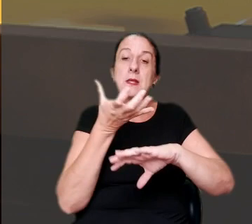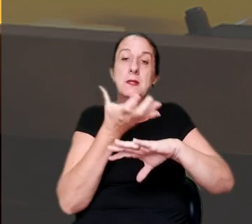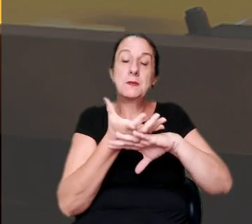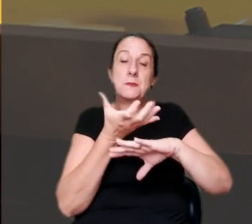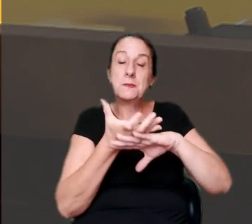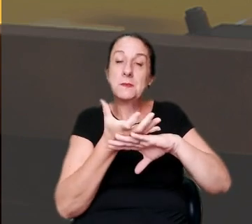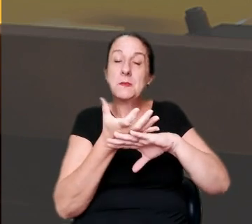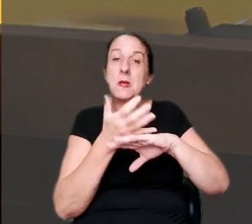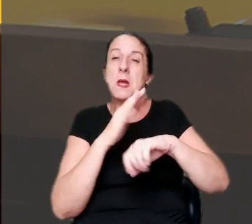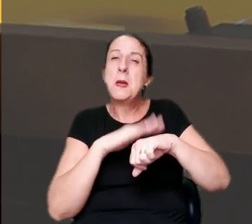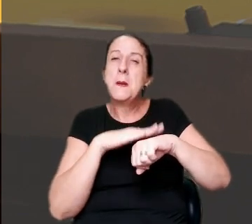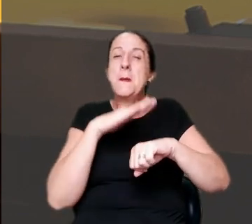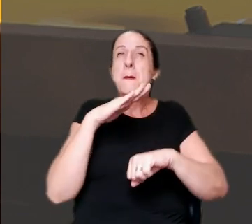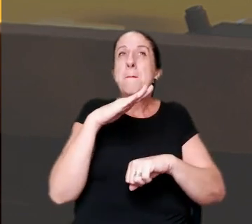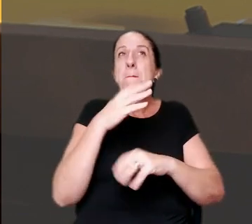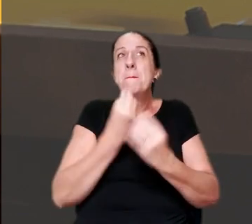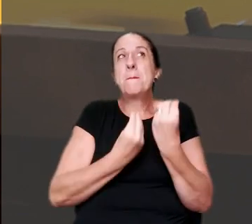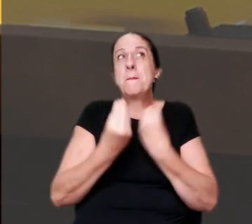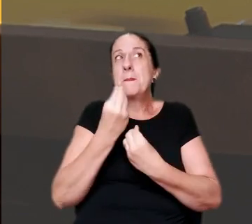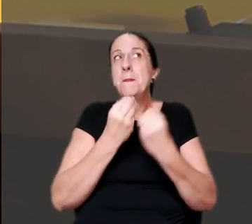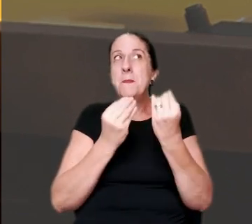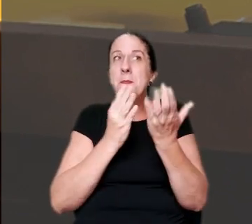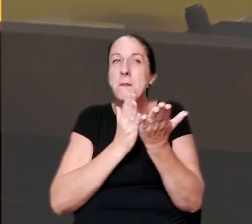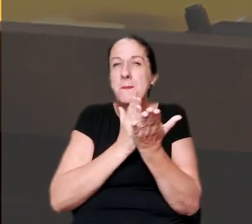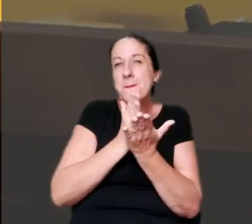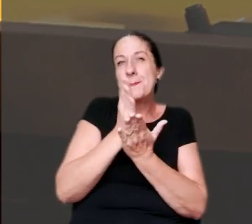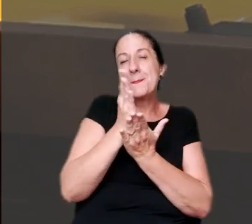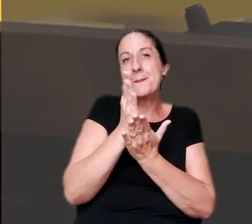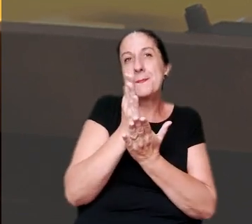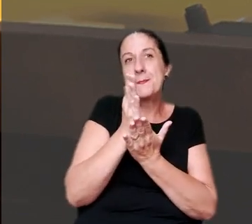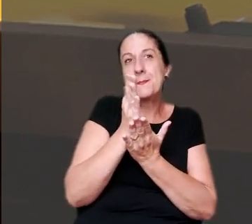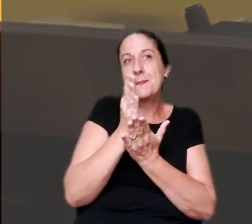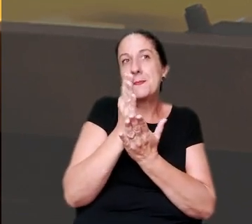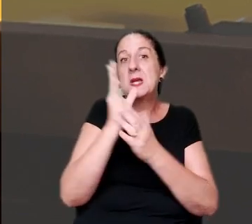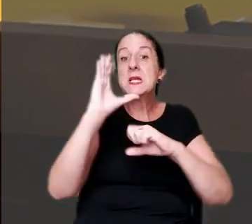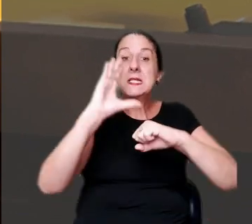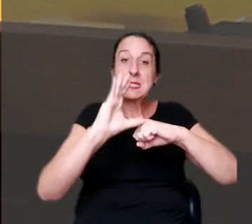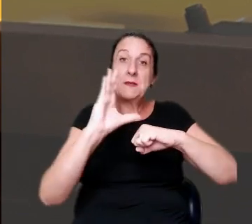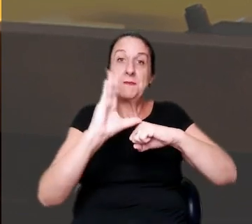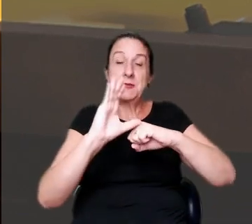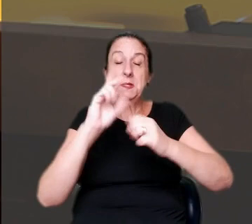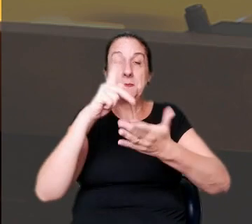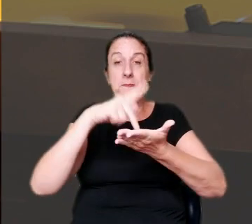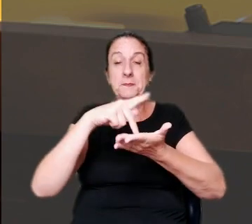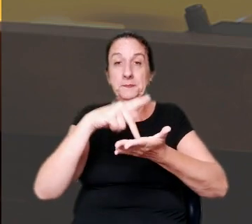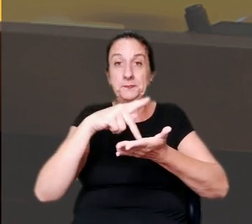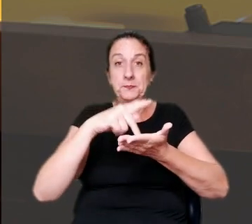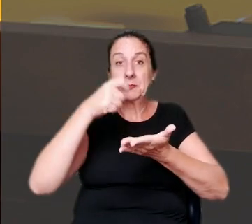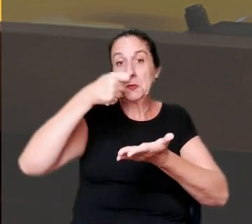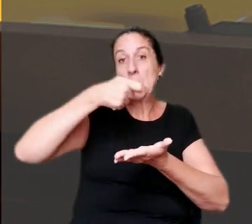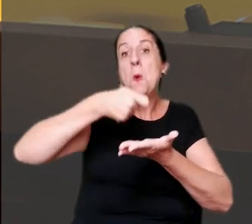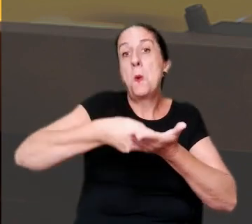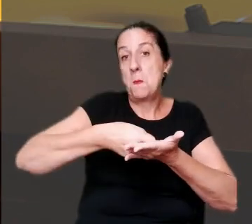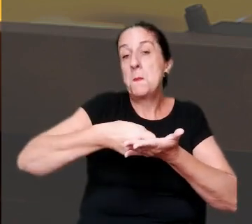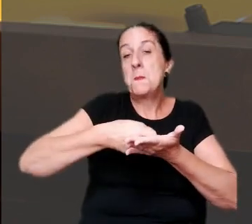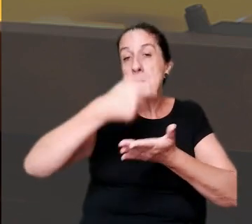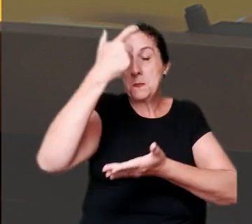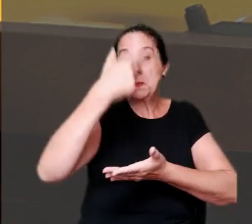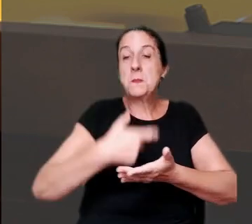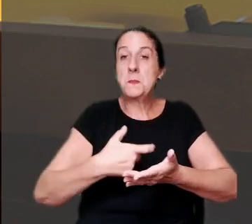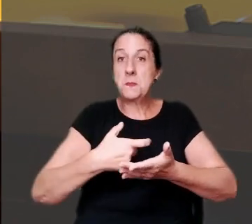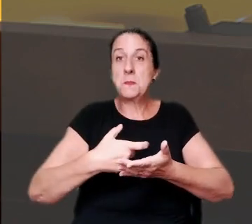essa disciplina, mas com um viés para civismo realmente, né? A